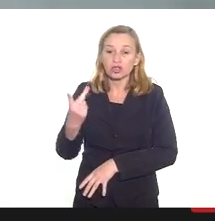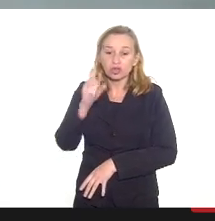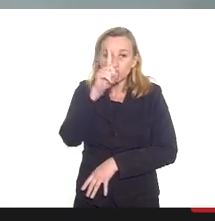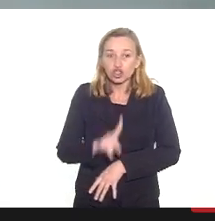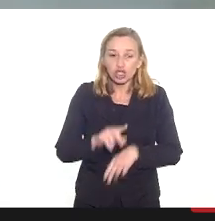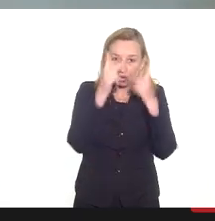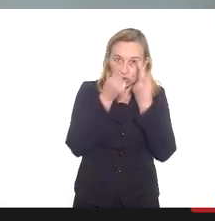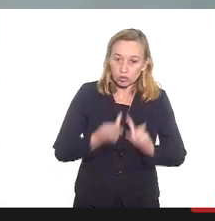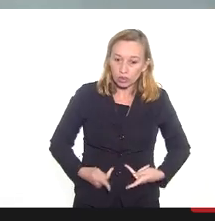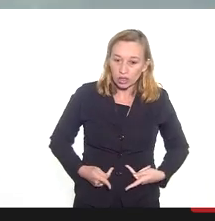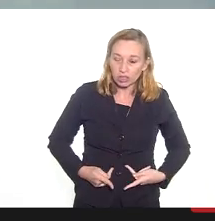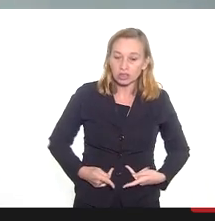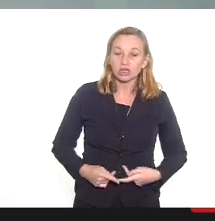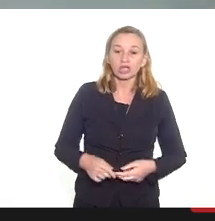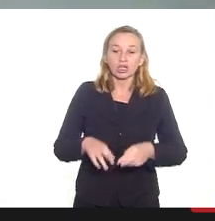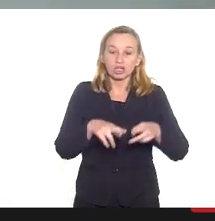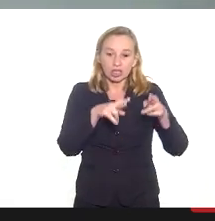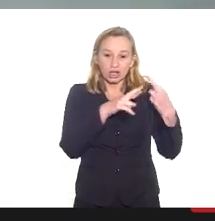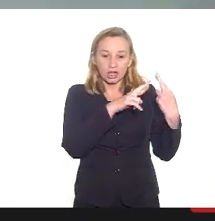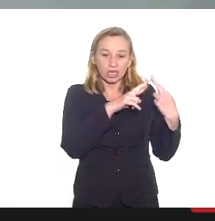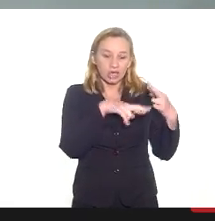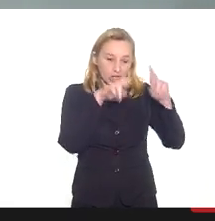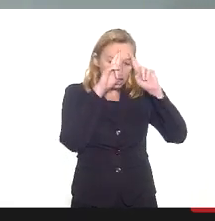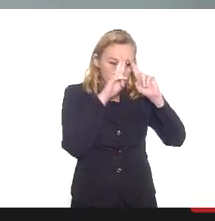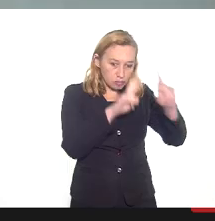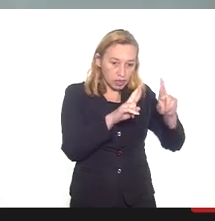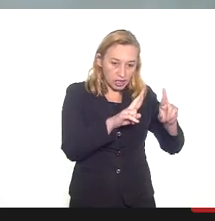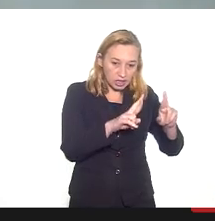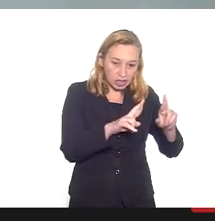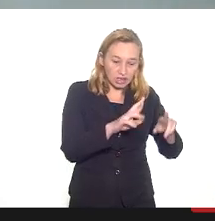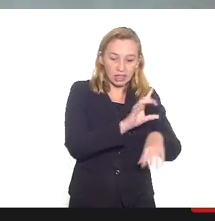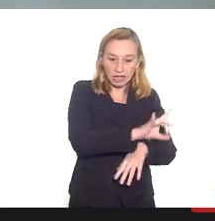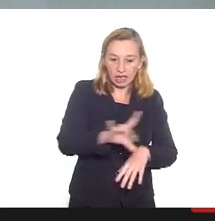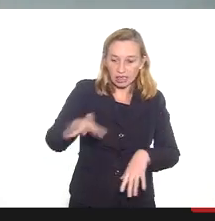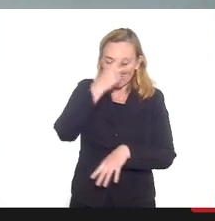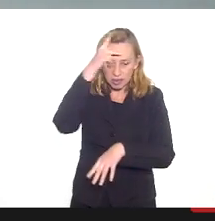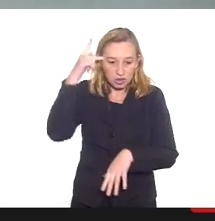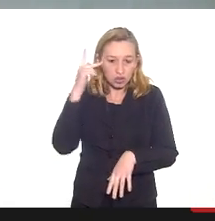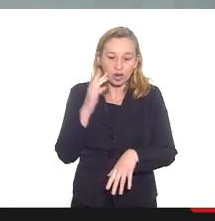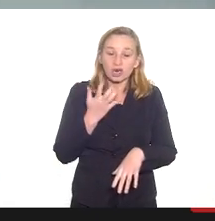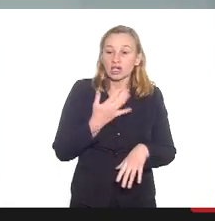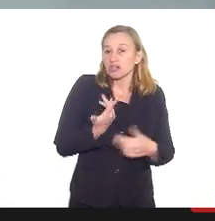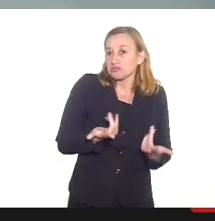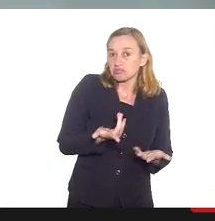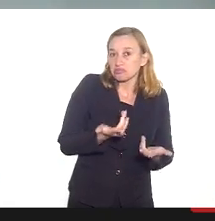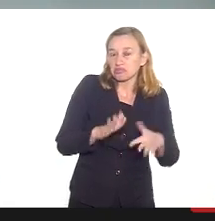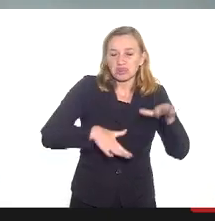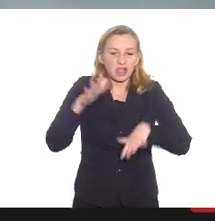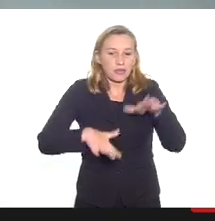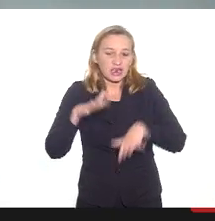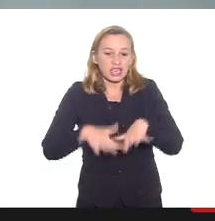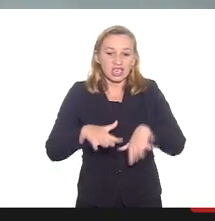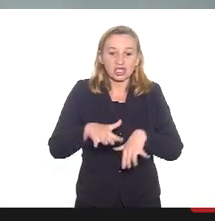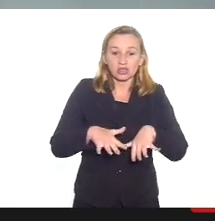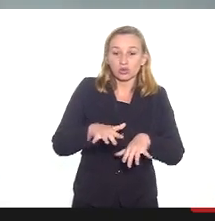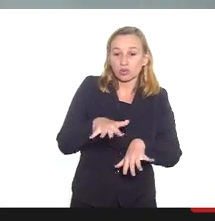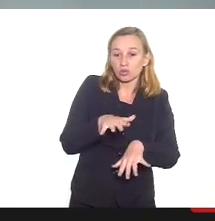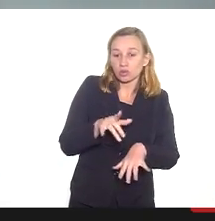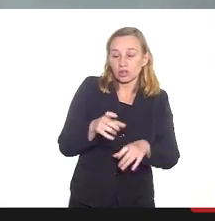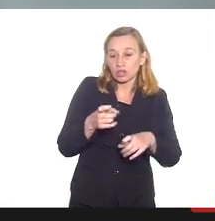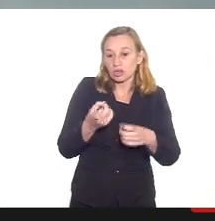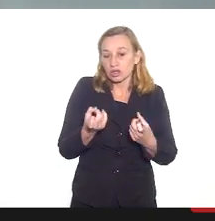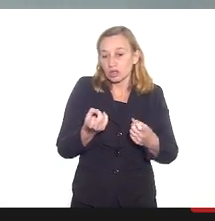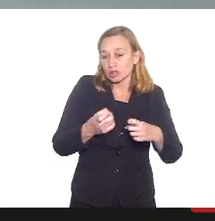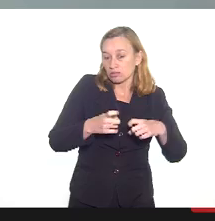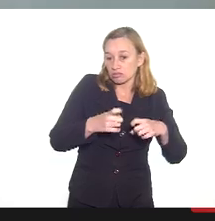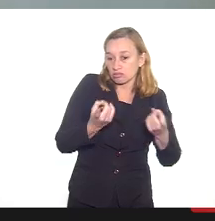direitos humanos, que respeitem a autonomia das pessoas, independente da cor, do sexo, da sua orientação